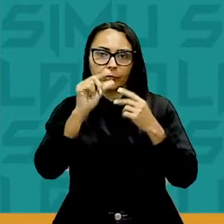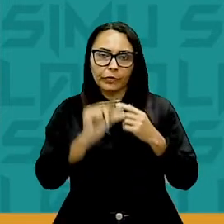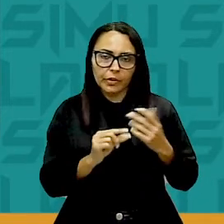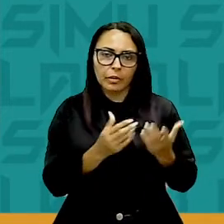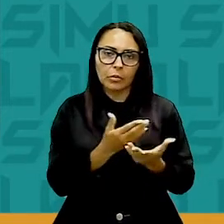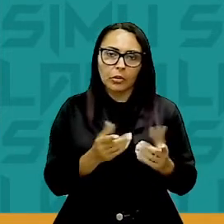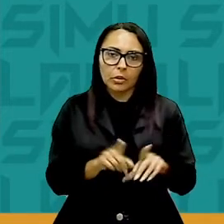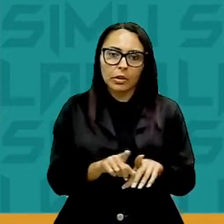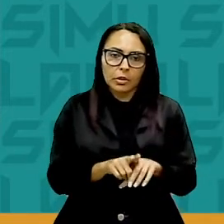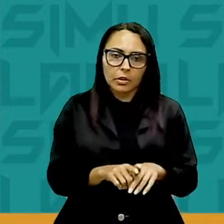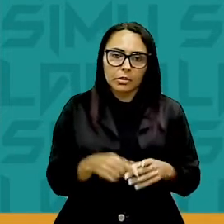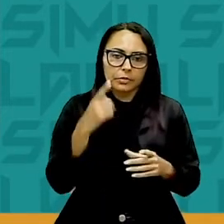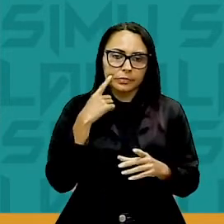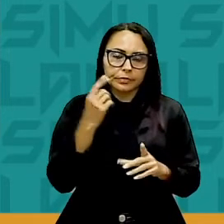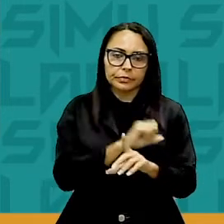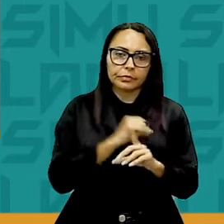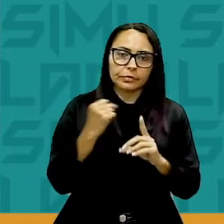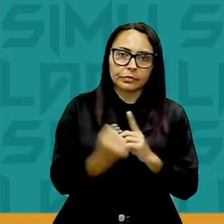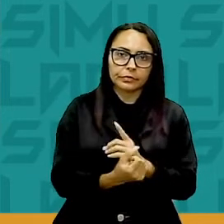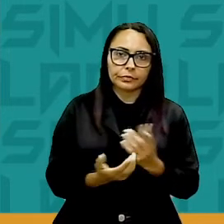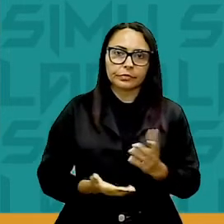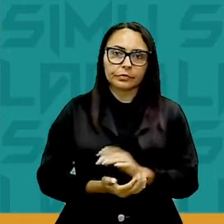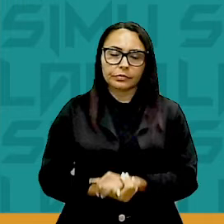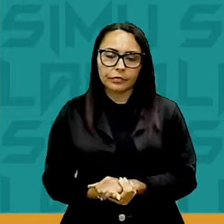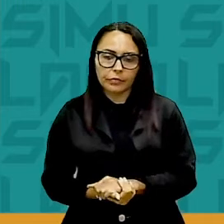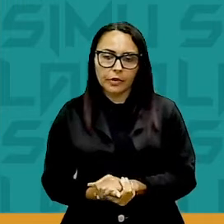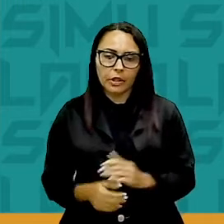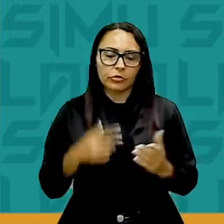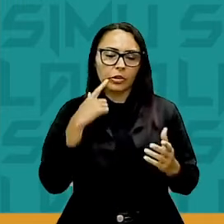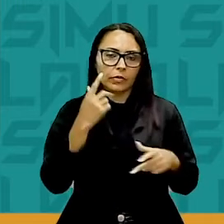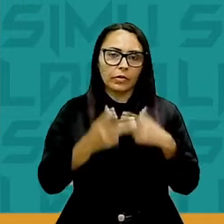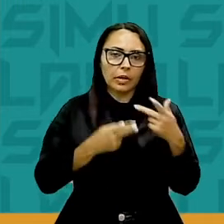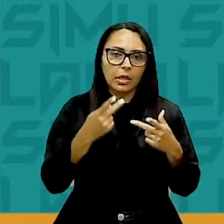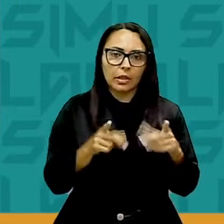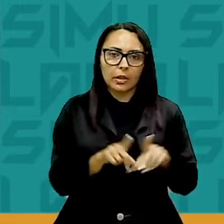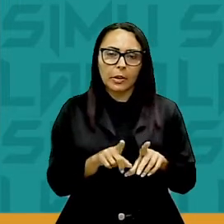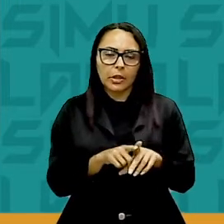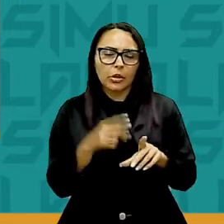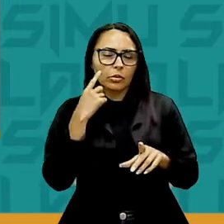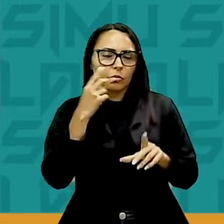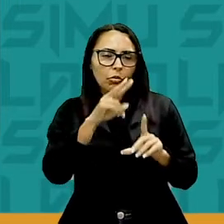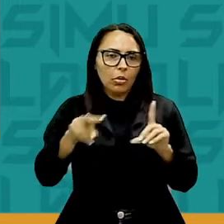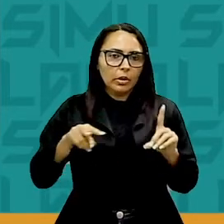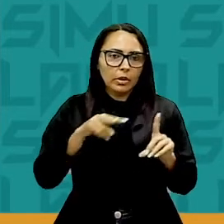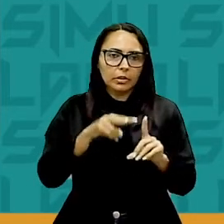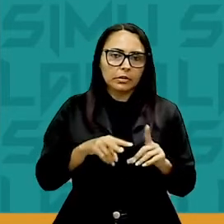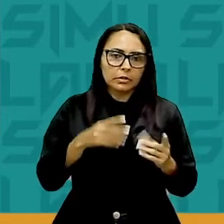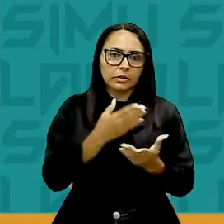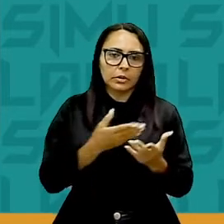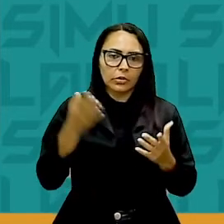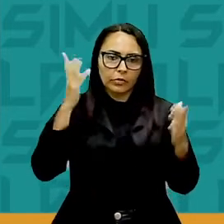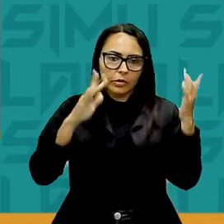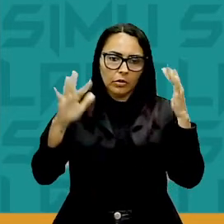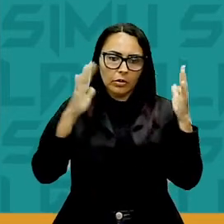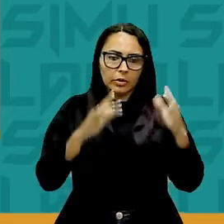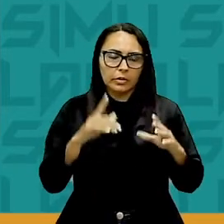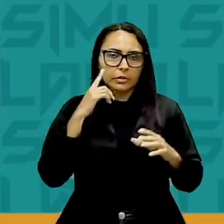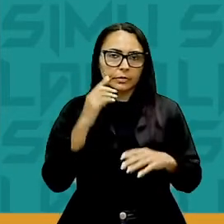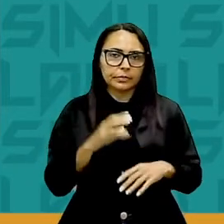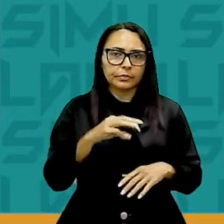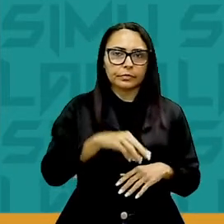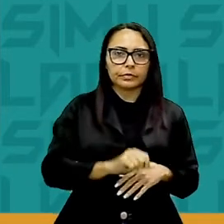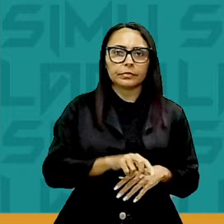na questão da sociologia, mas é inevitável nós falarmos naquele olhar do grande filósofo e sociólogo Karl